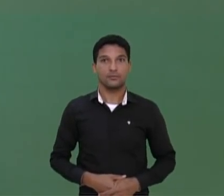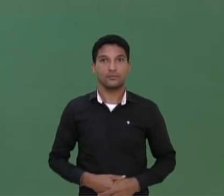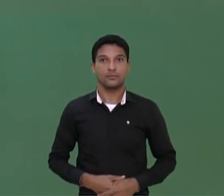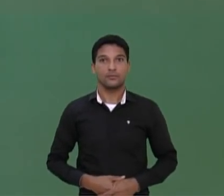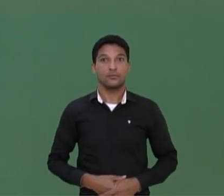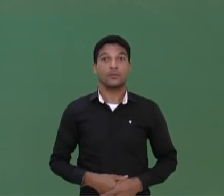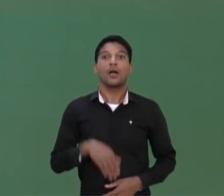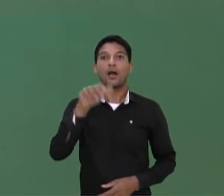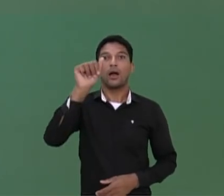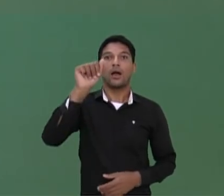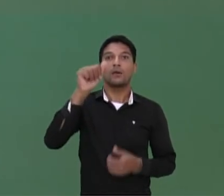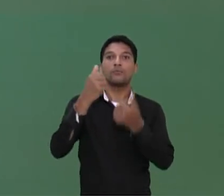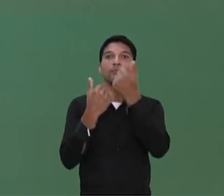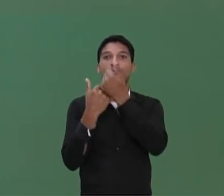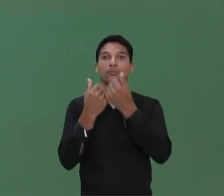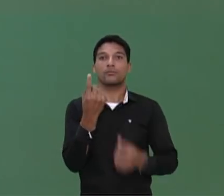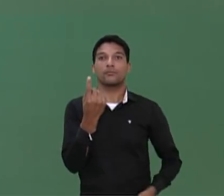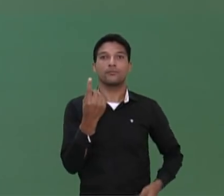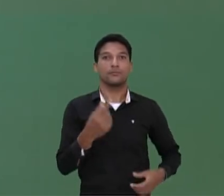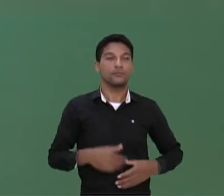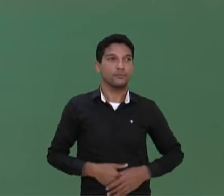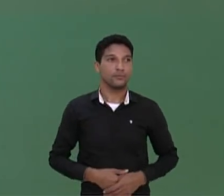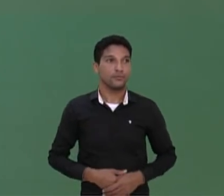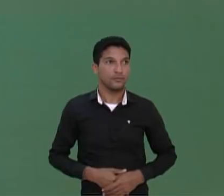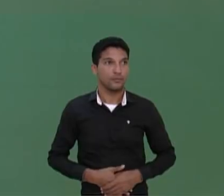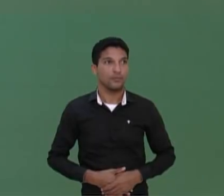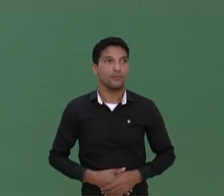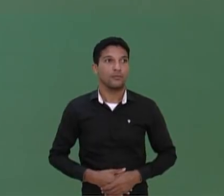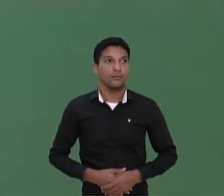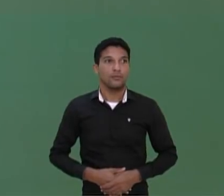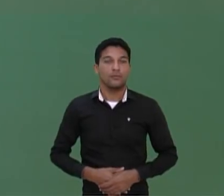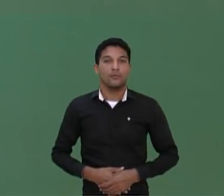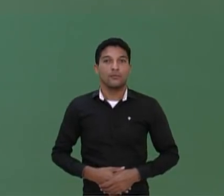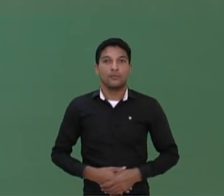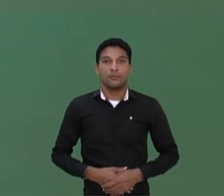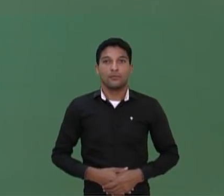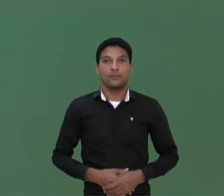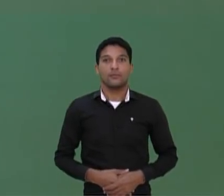é tão só acertando aqui